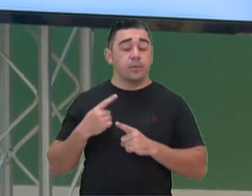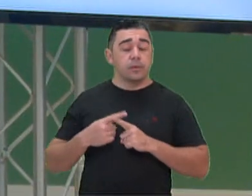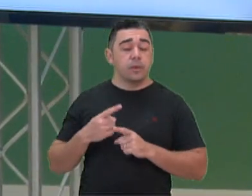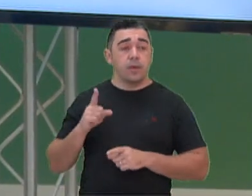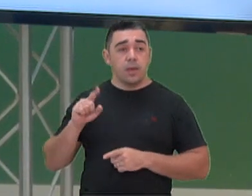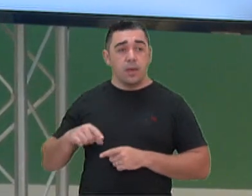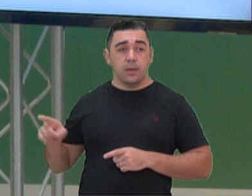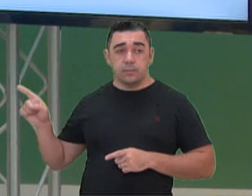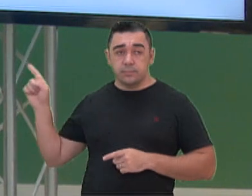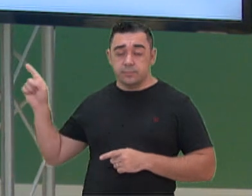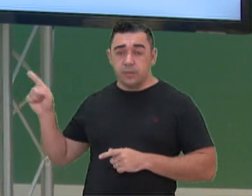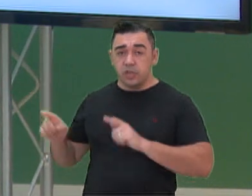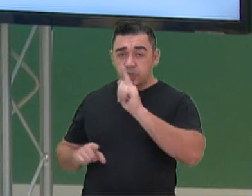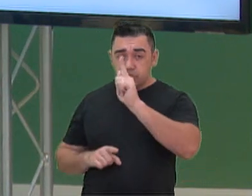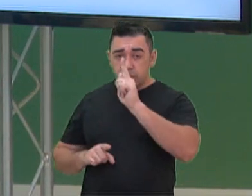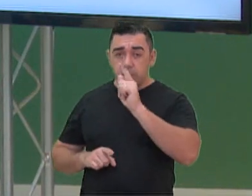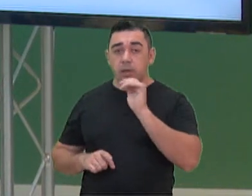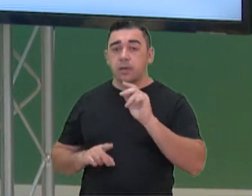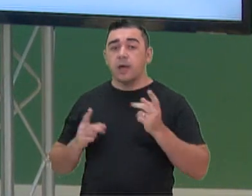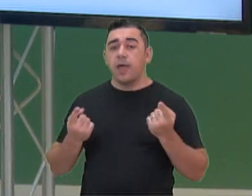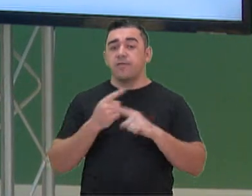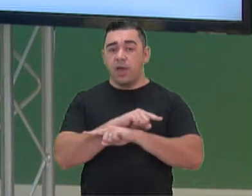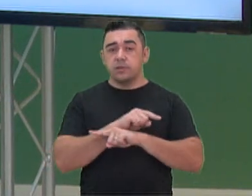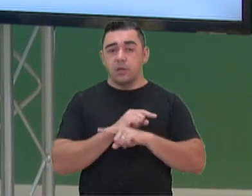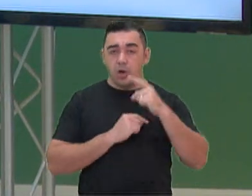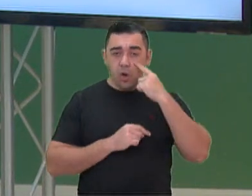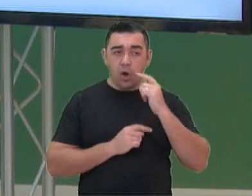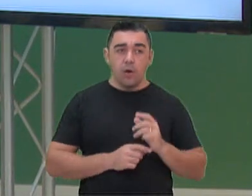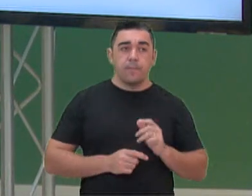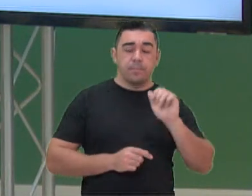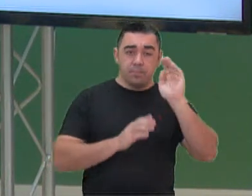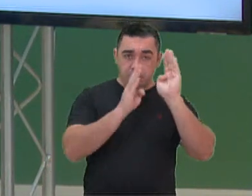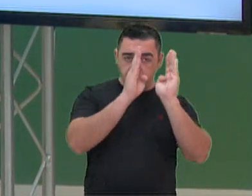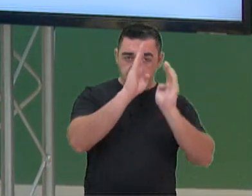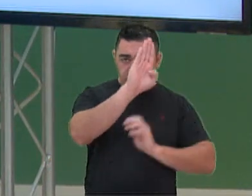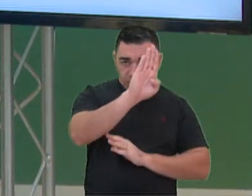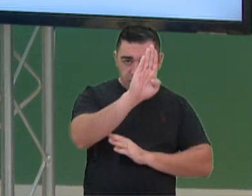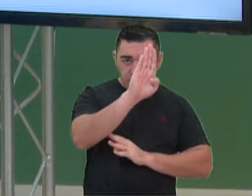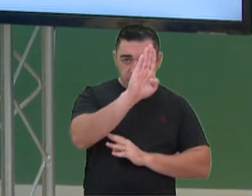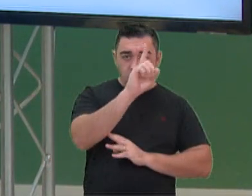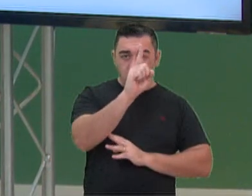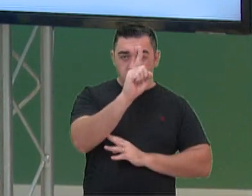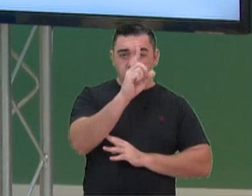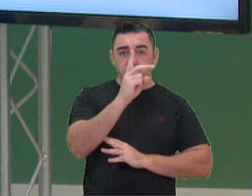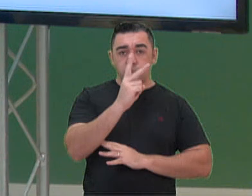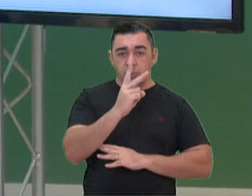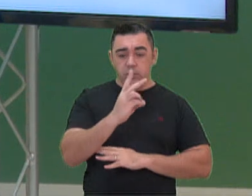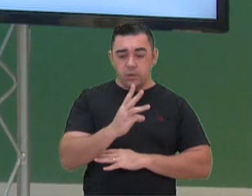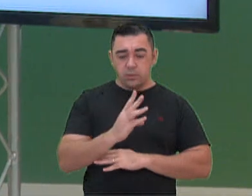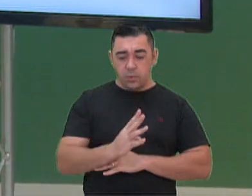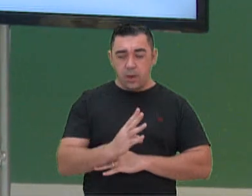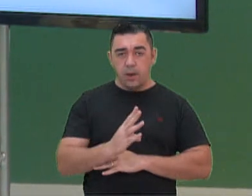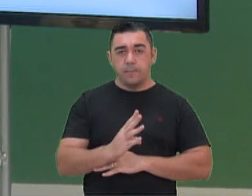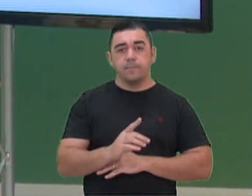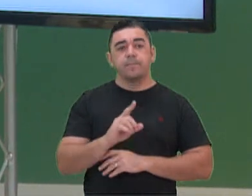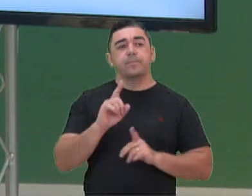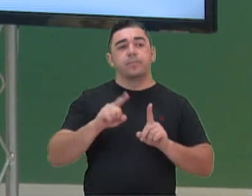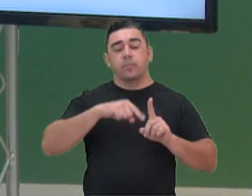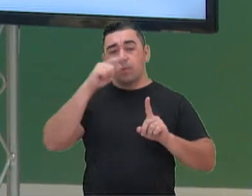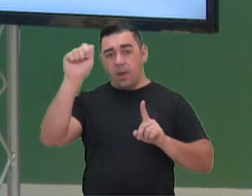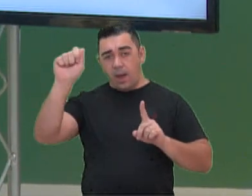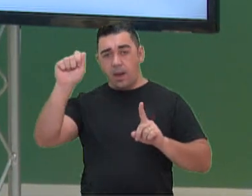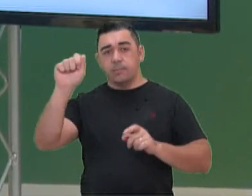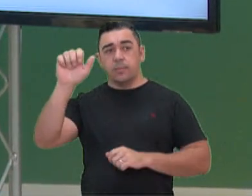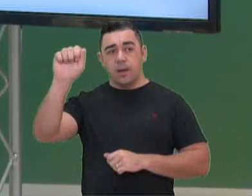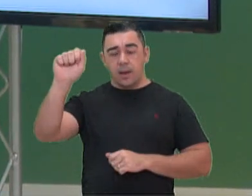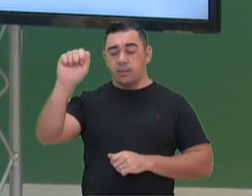aqui, a função G seria a função inversa, que leva o valor de 1 para A, o valor de 2 para B, o valor de 3